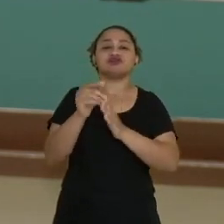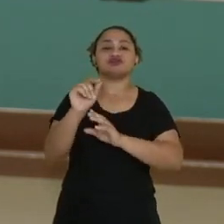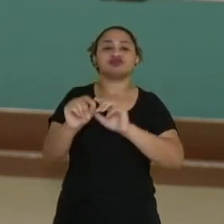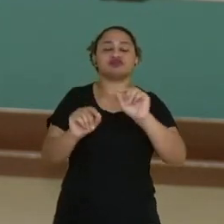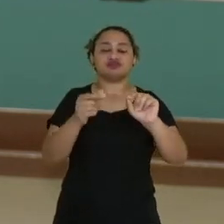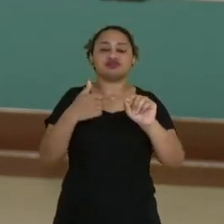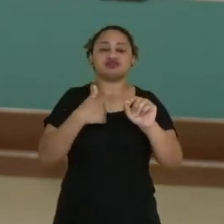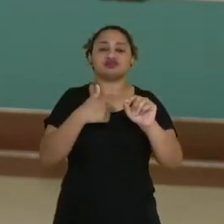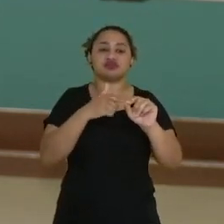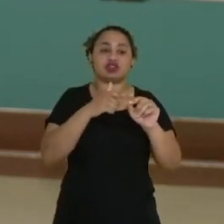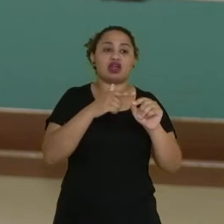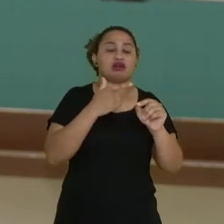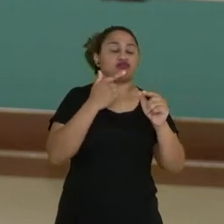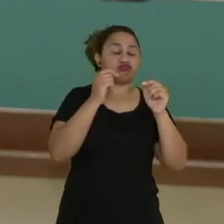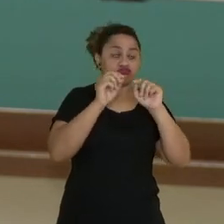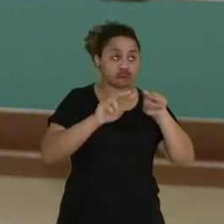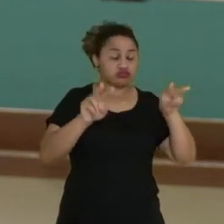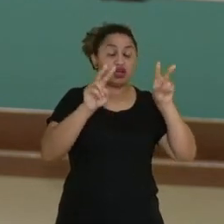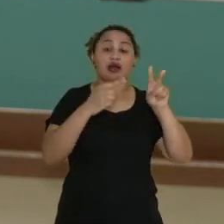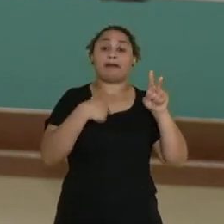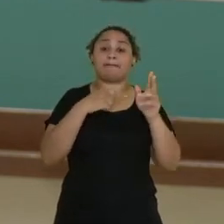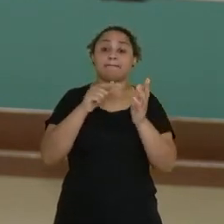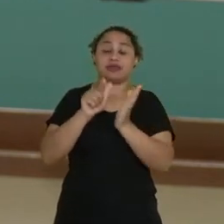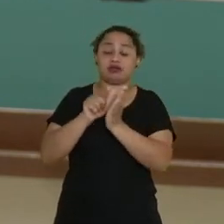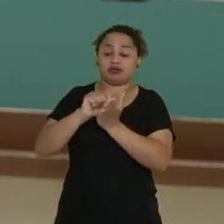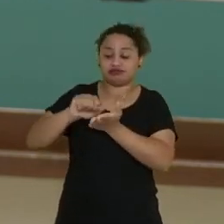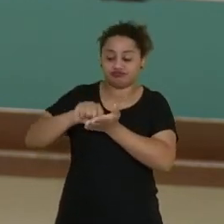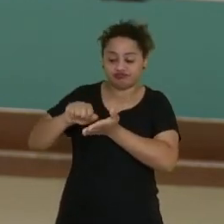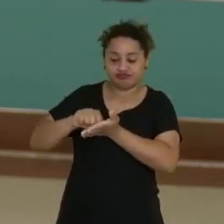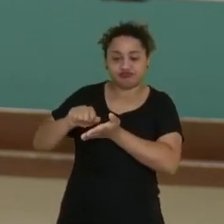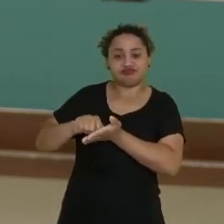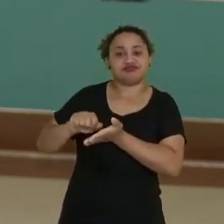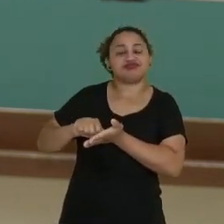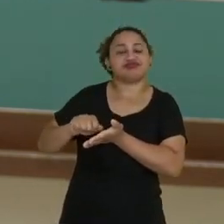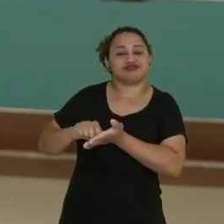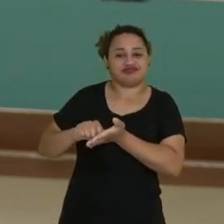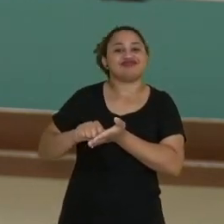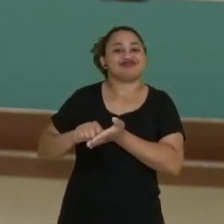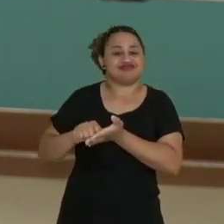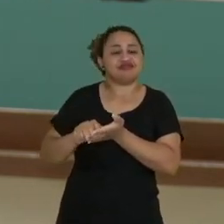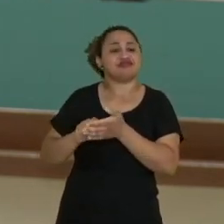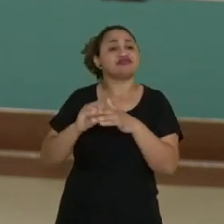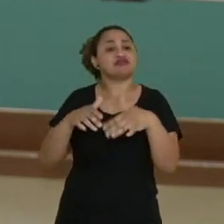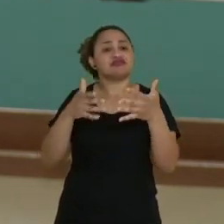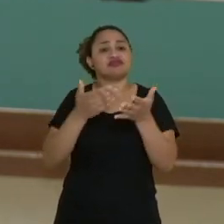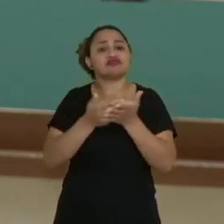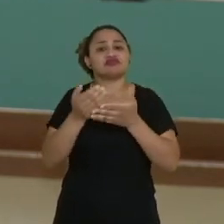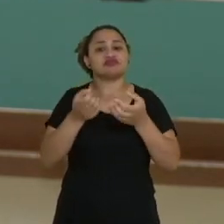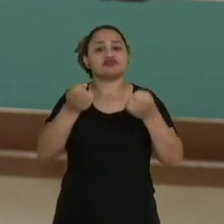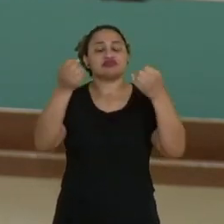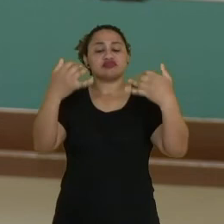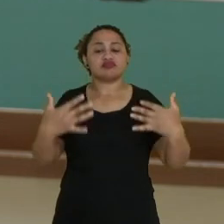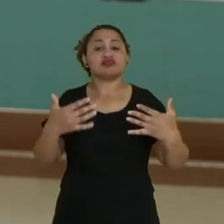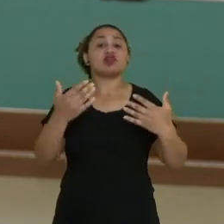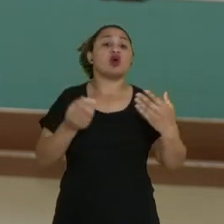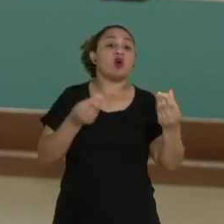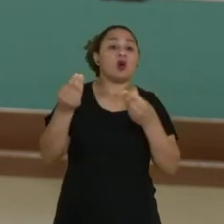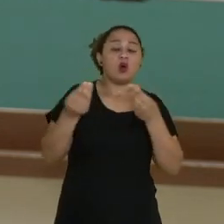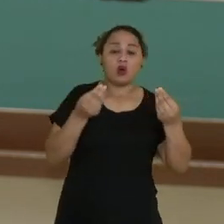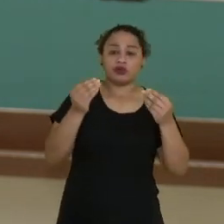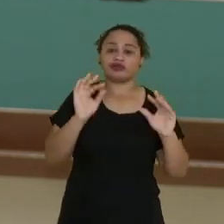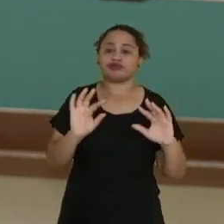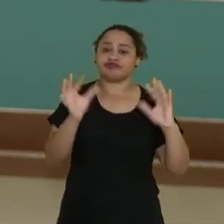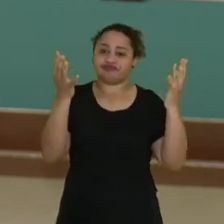Então começou a produção textual. E aí ela começa a dizer como foi isso. Então já tem um parâmetro de análise para